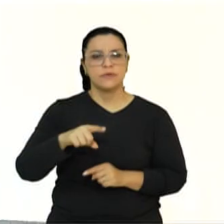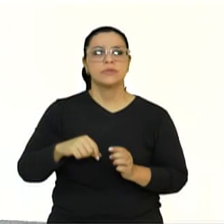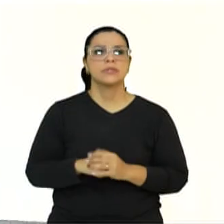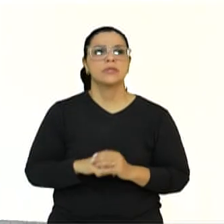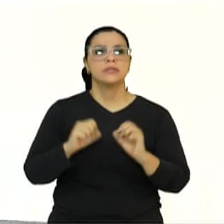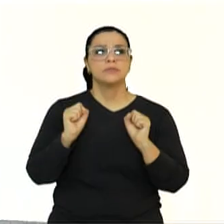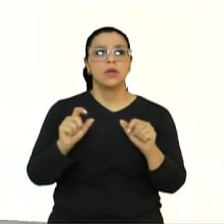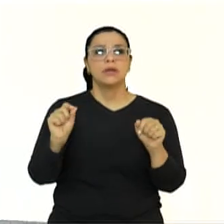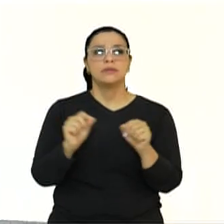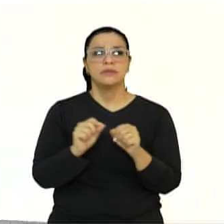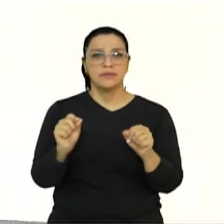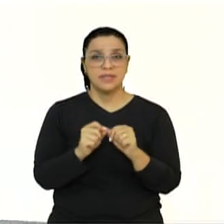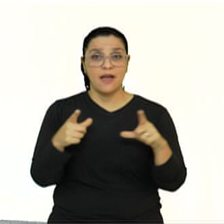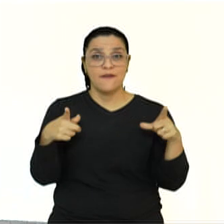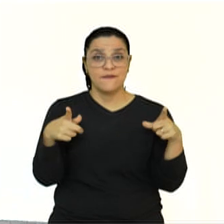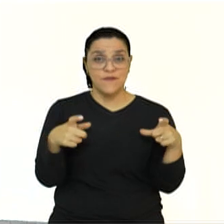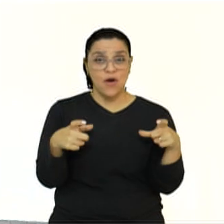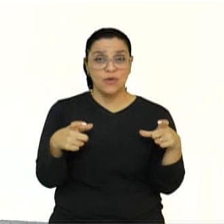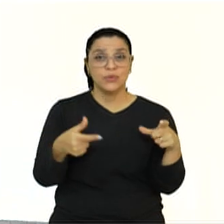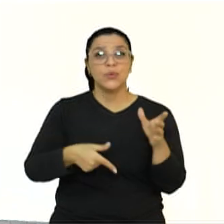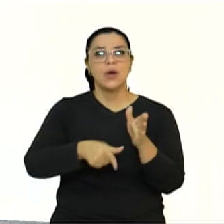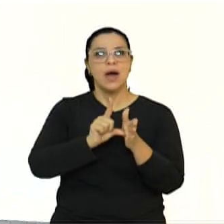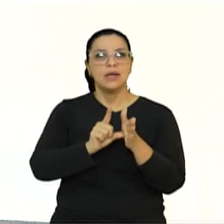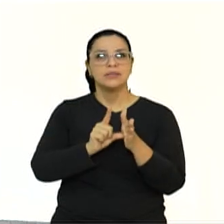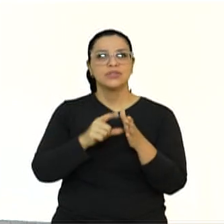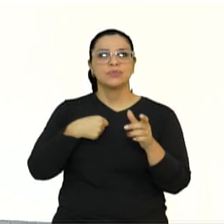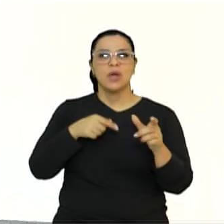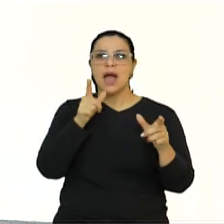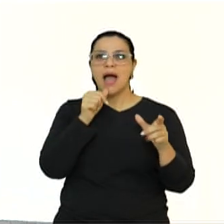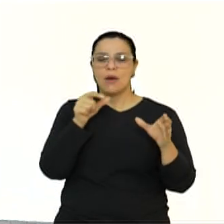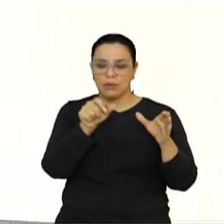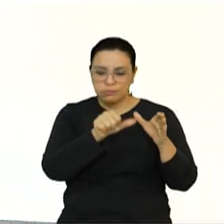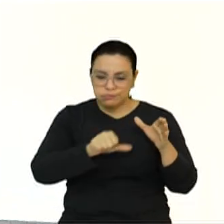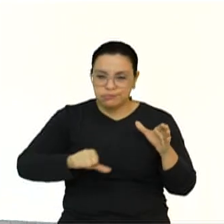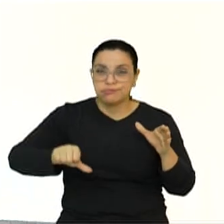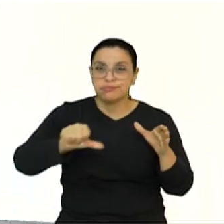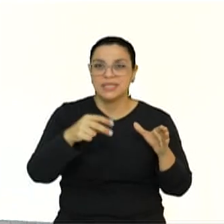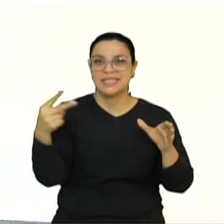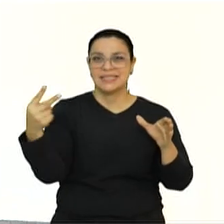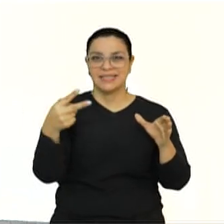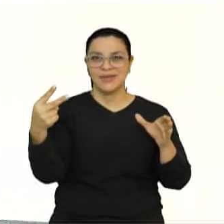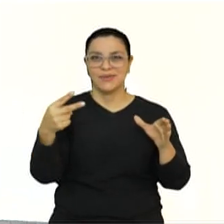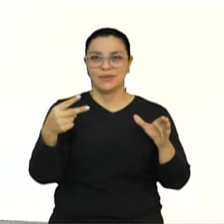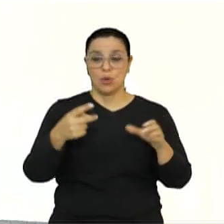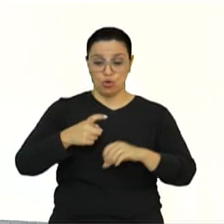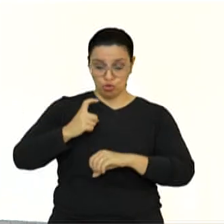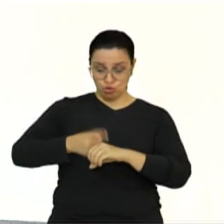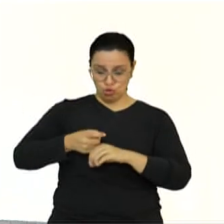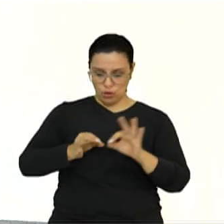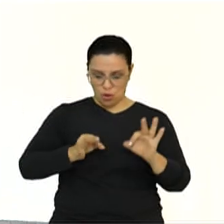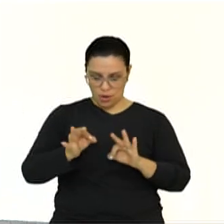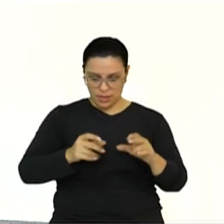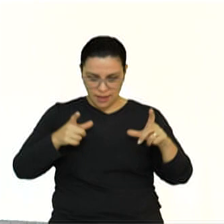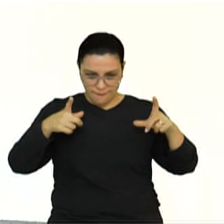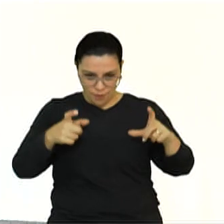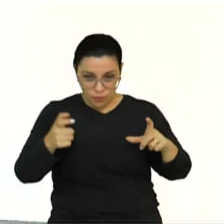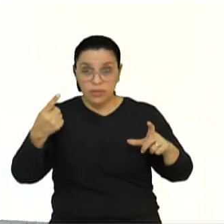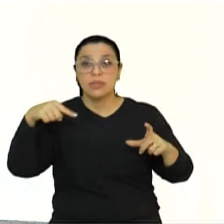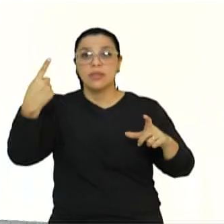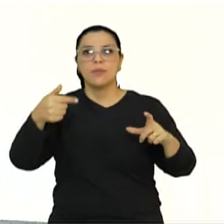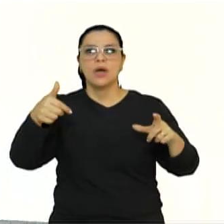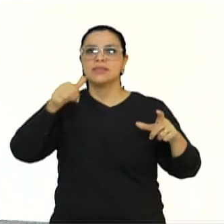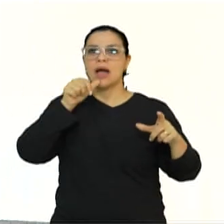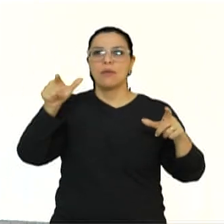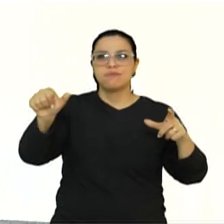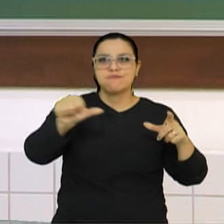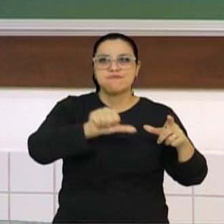é fazer a fotografia antes de colocar essa segunda parte da gelatina ali no composto